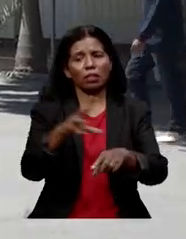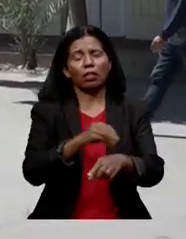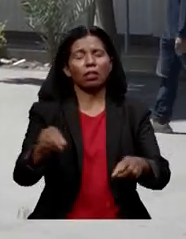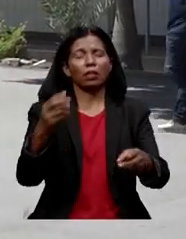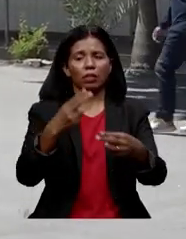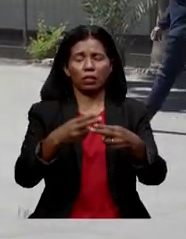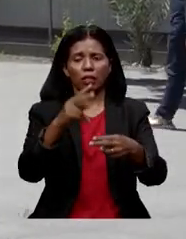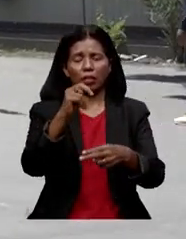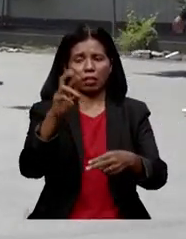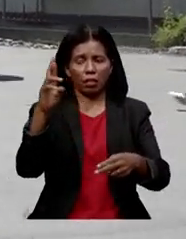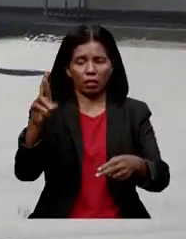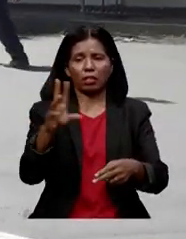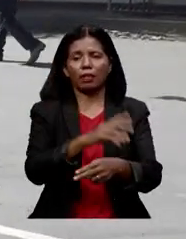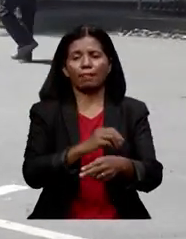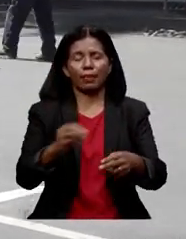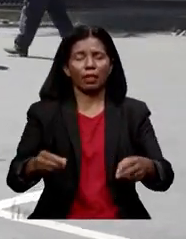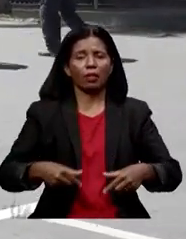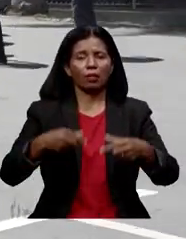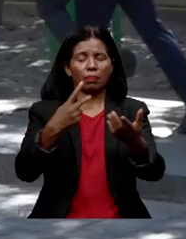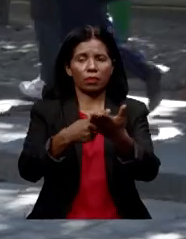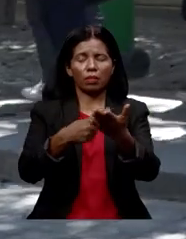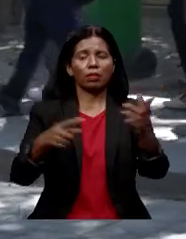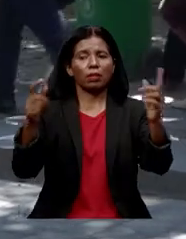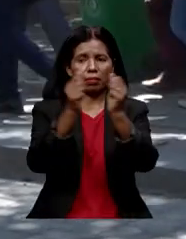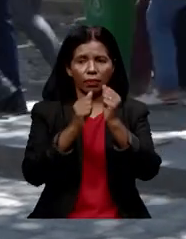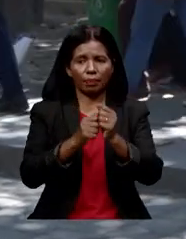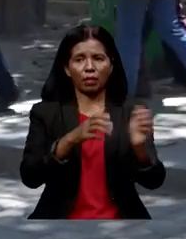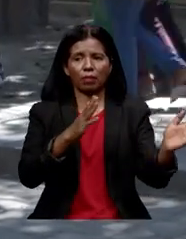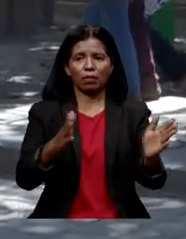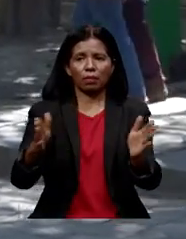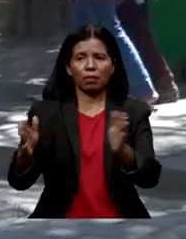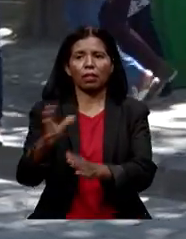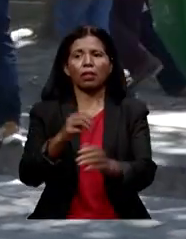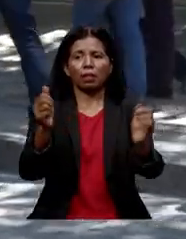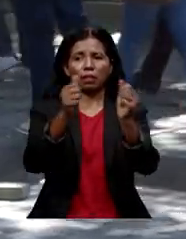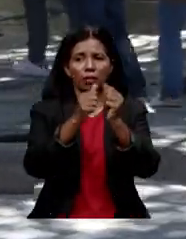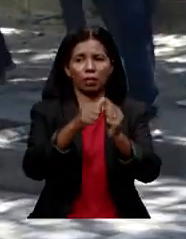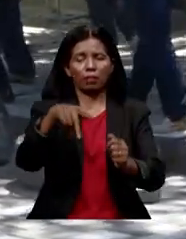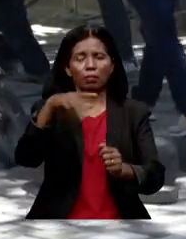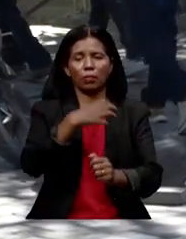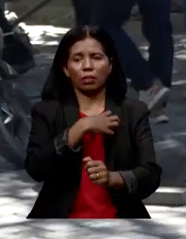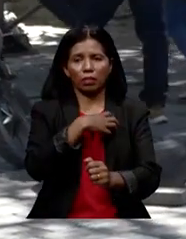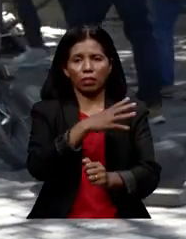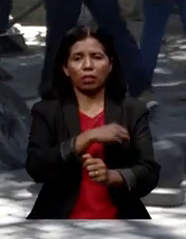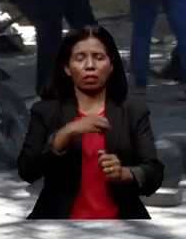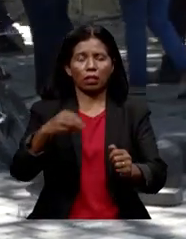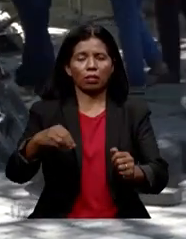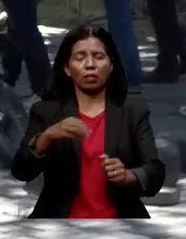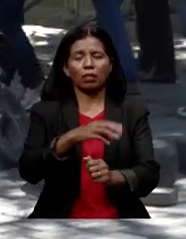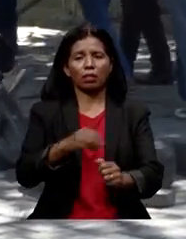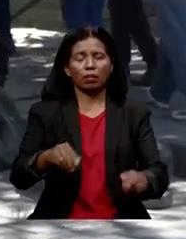inicial MRI, nebe alegadamente fo projeto Bamalu. E a processo busca ne acompanha husi penteli no advogado privado,